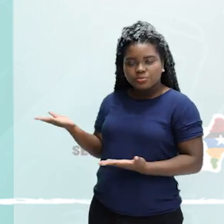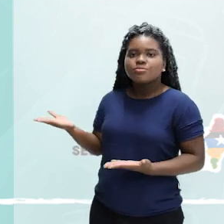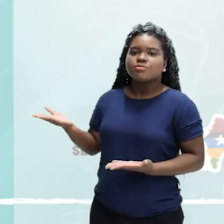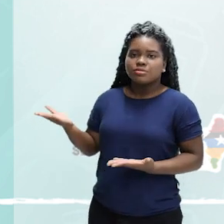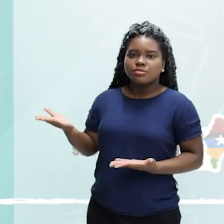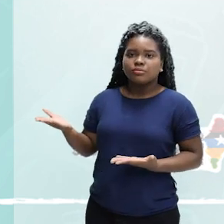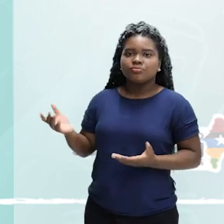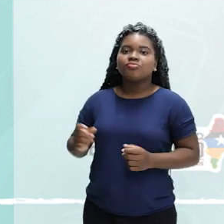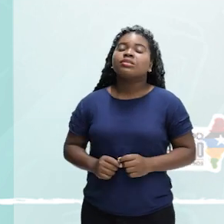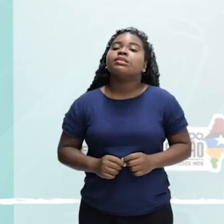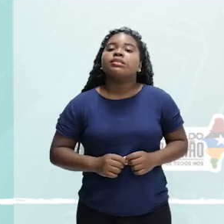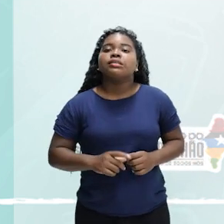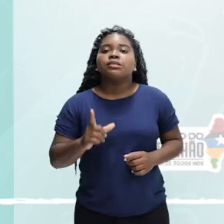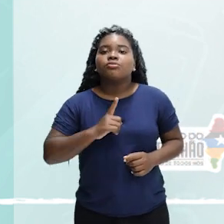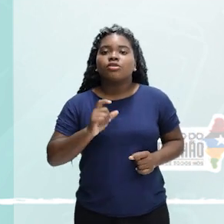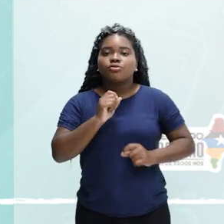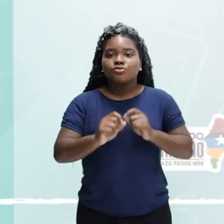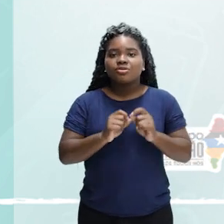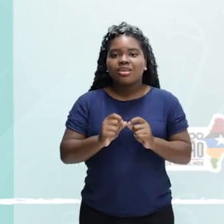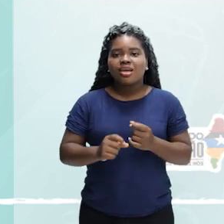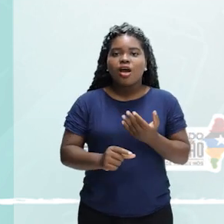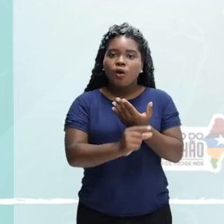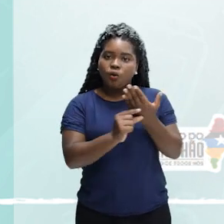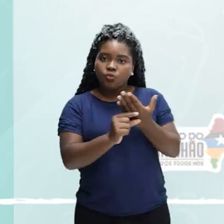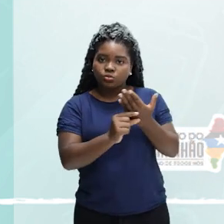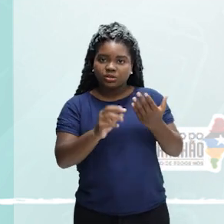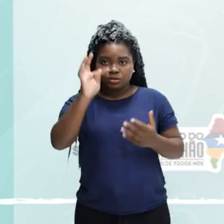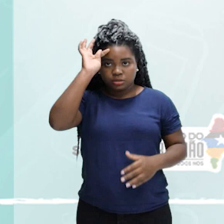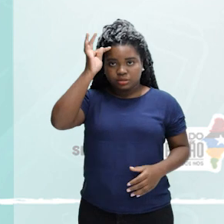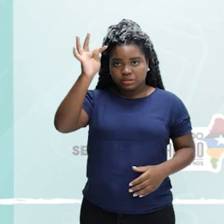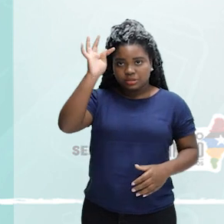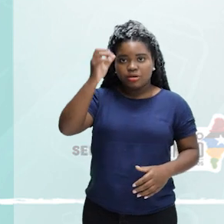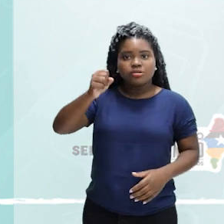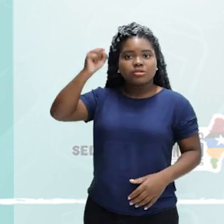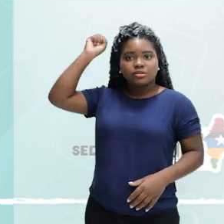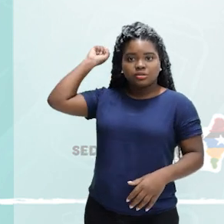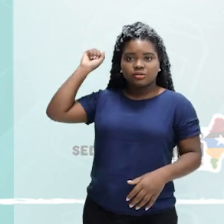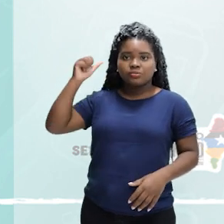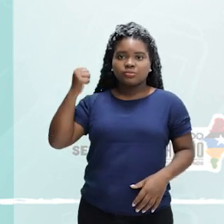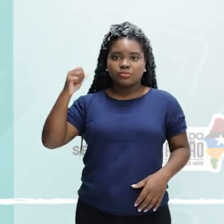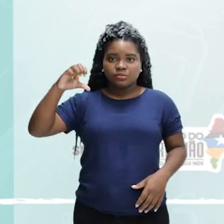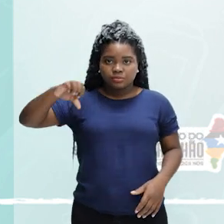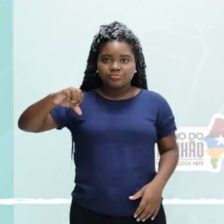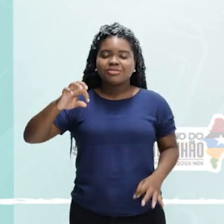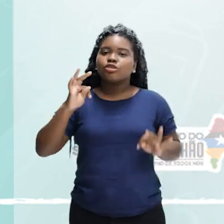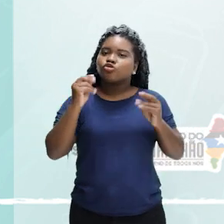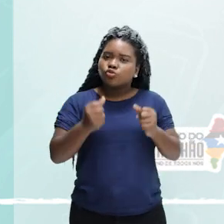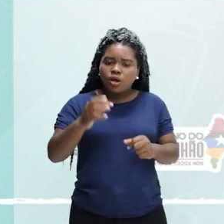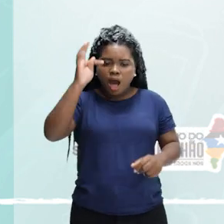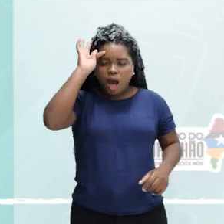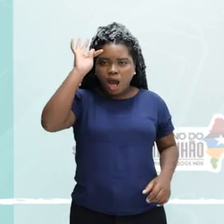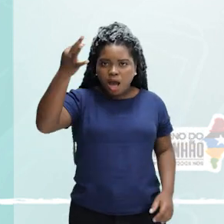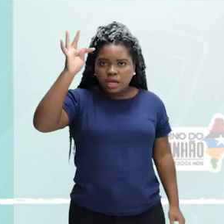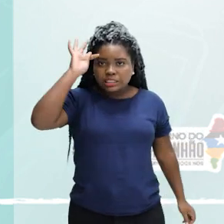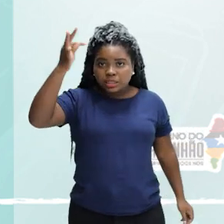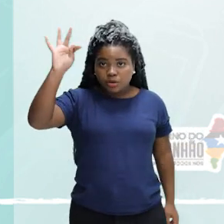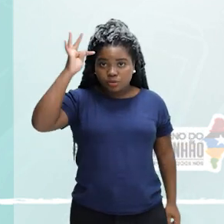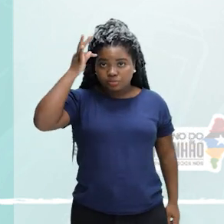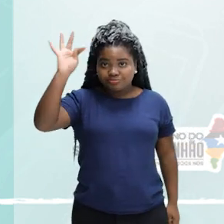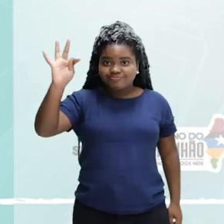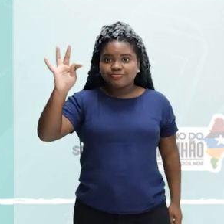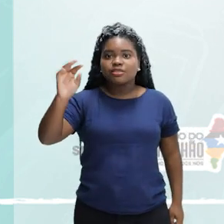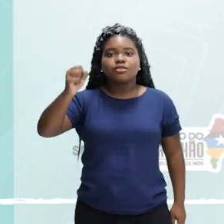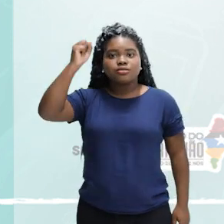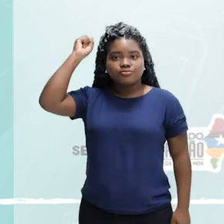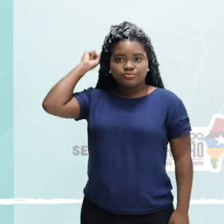do século XIX até os dias atuais. Então se liga aí. Todas as teorias sobre democracia do século XIX aos dias